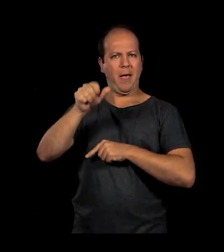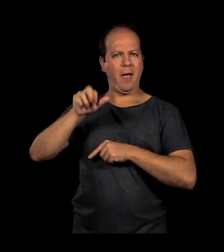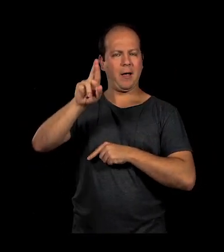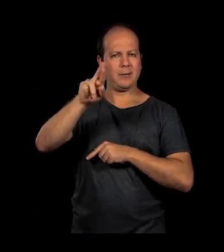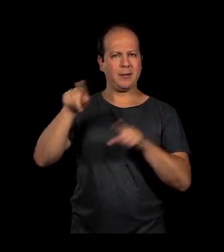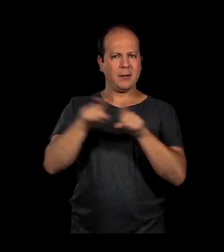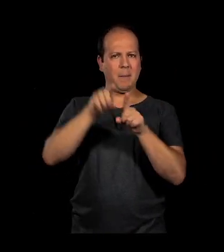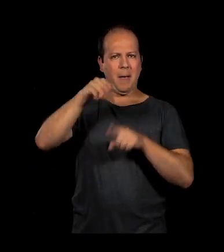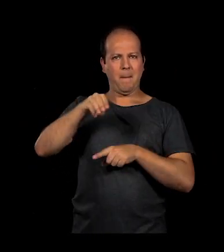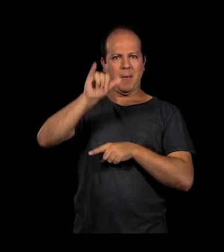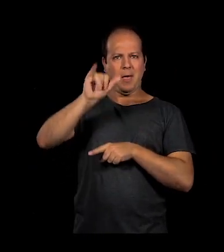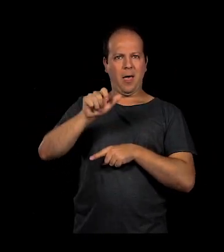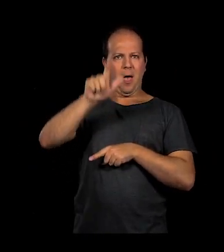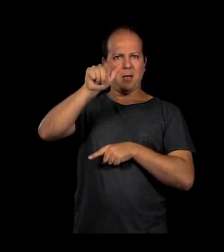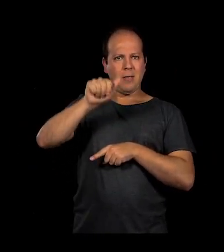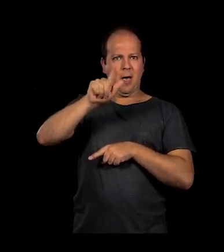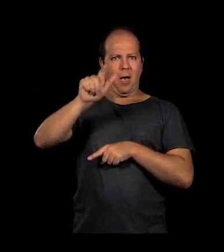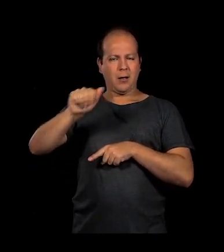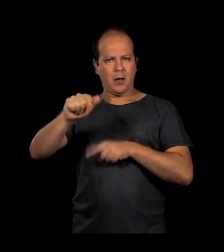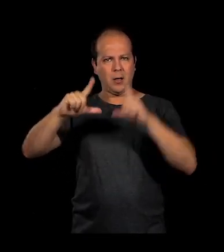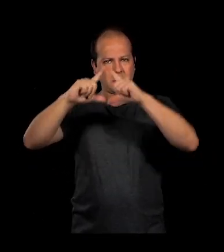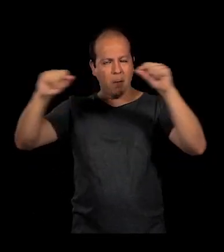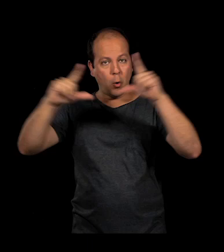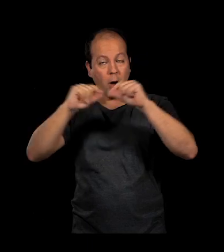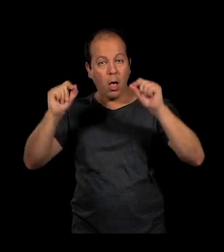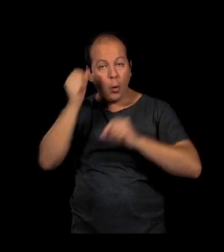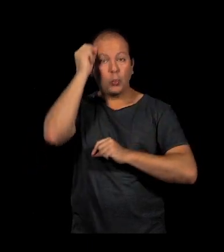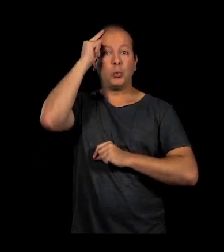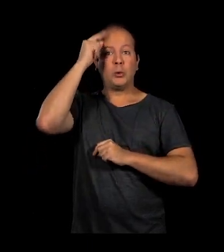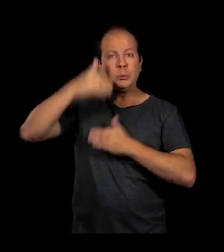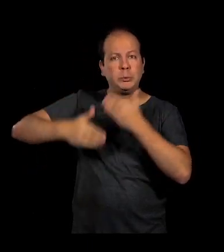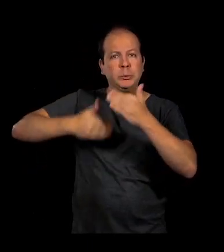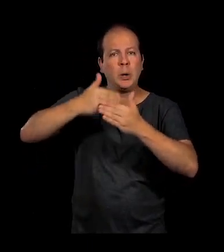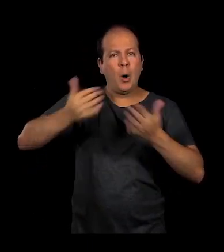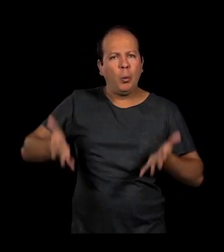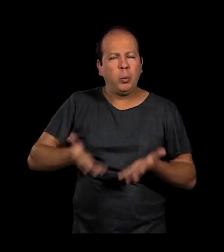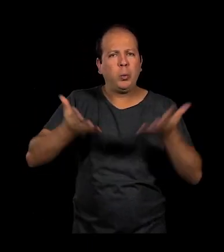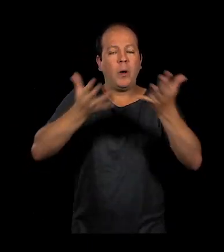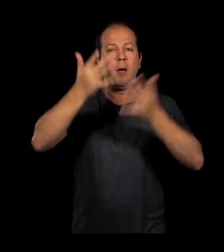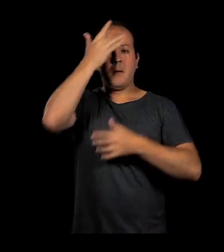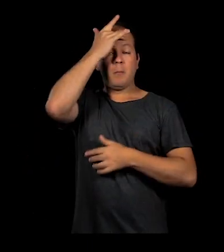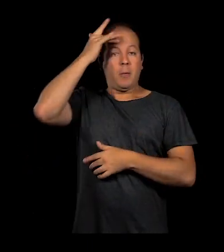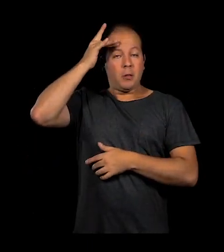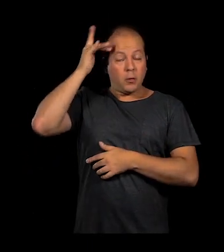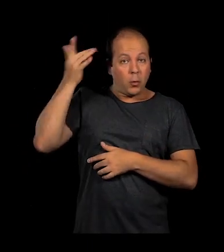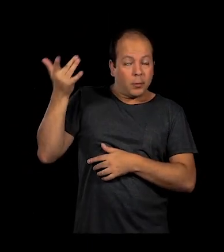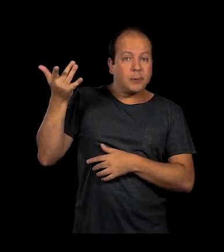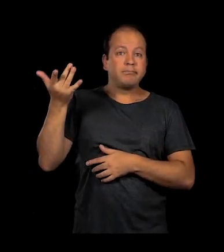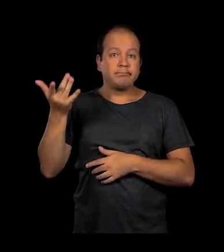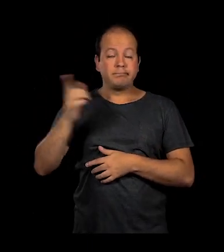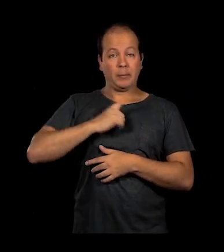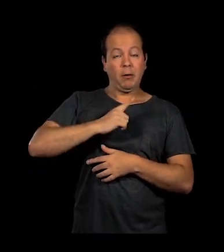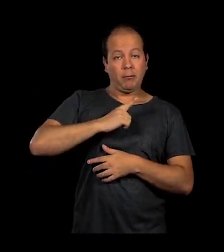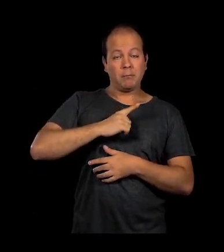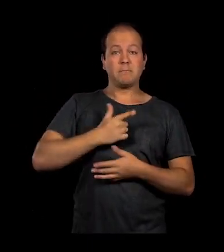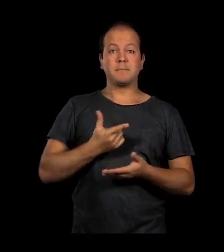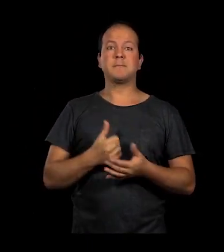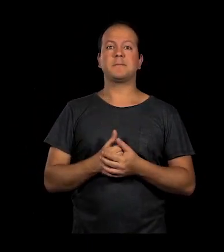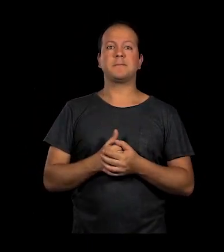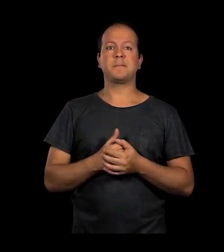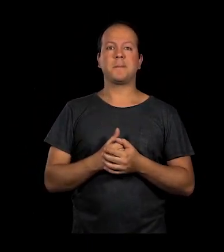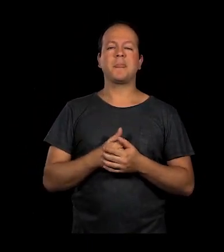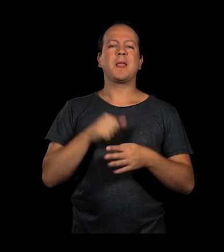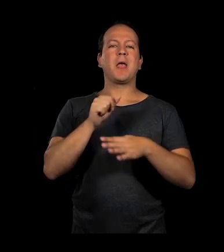miazaki de japonesa é uma cultura riquíssima e isso e as pessoas têm com a gente